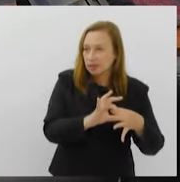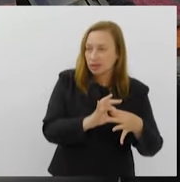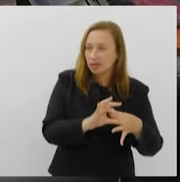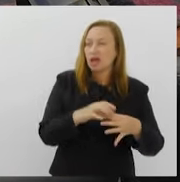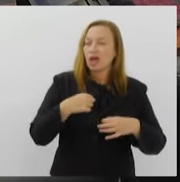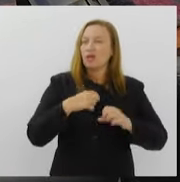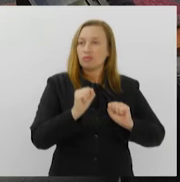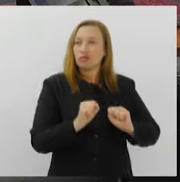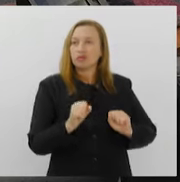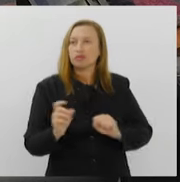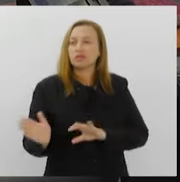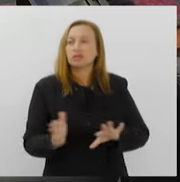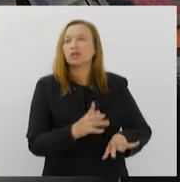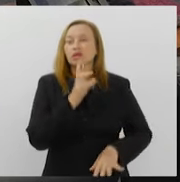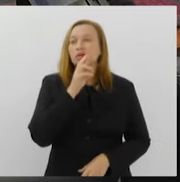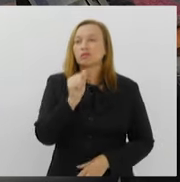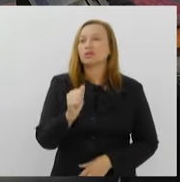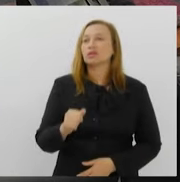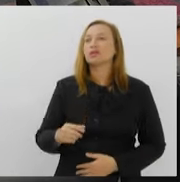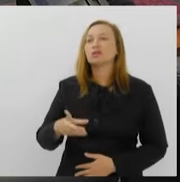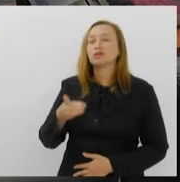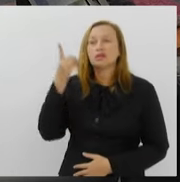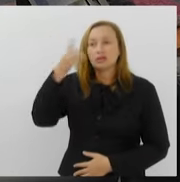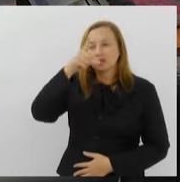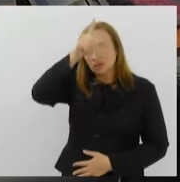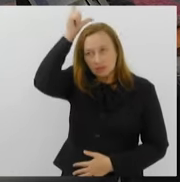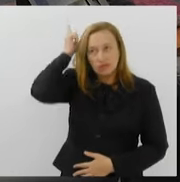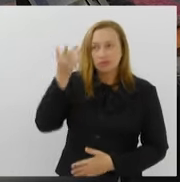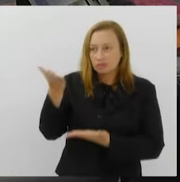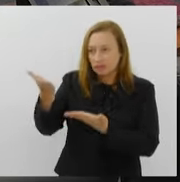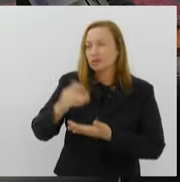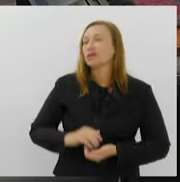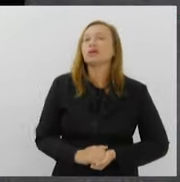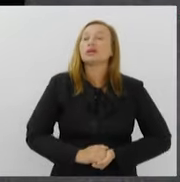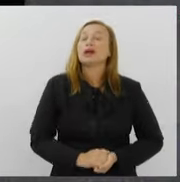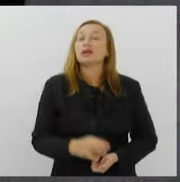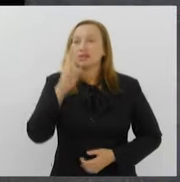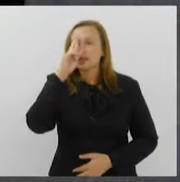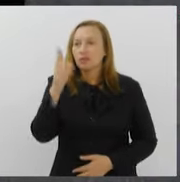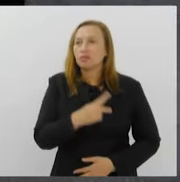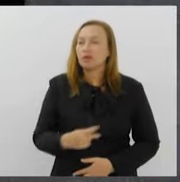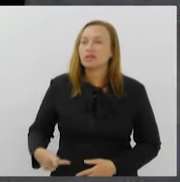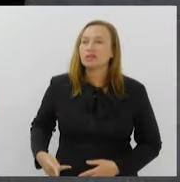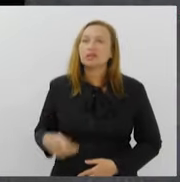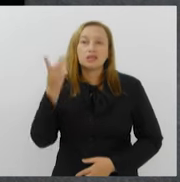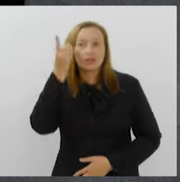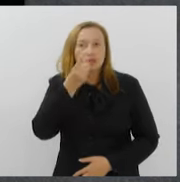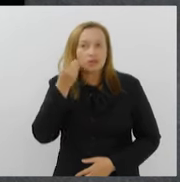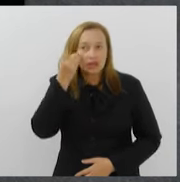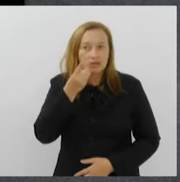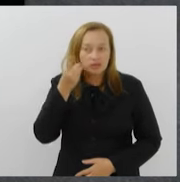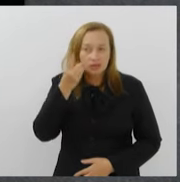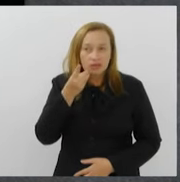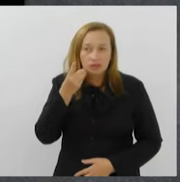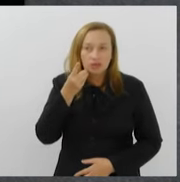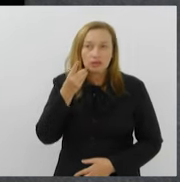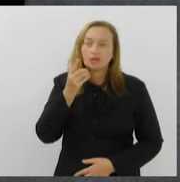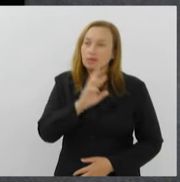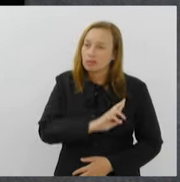pode falar primeiro. Luiz Paulo tem preferência. Por favor, Luiz. Senhor presidente, deputado